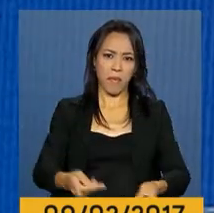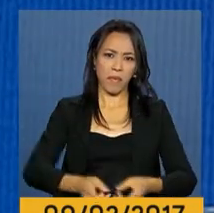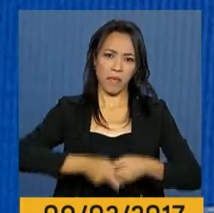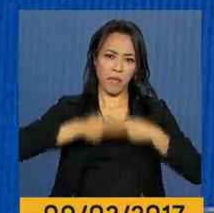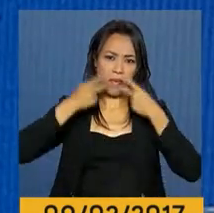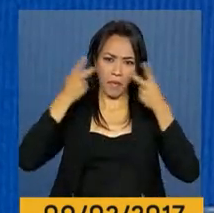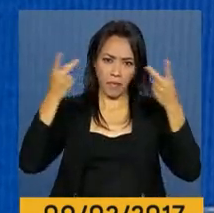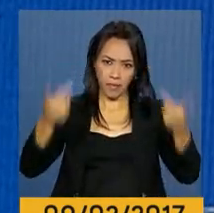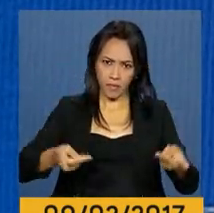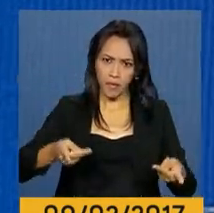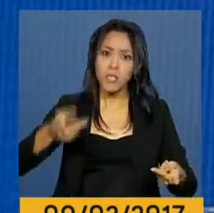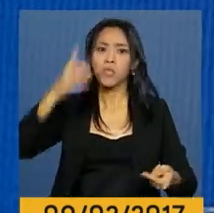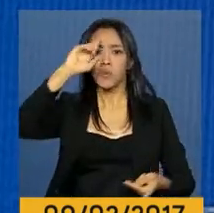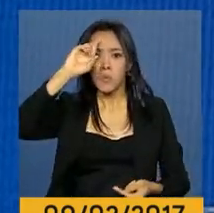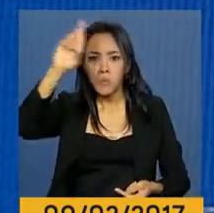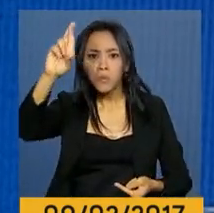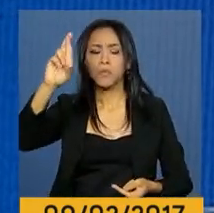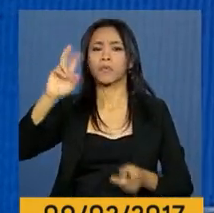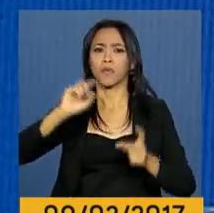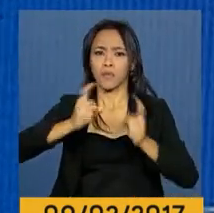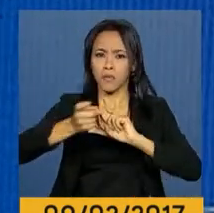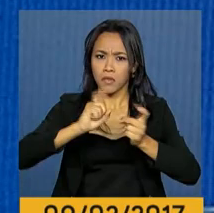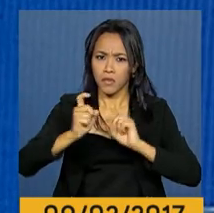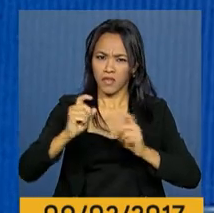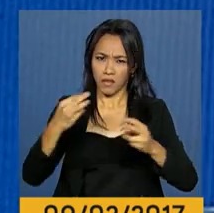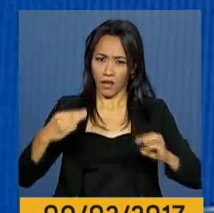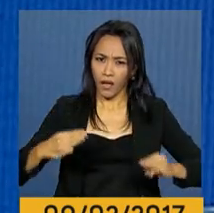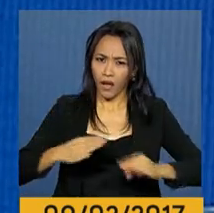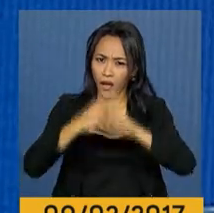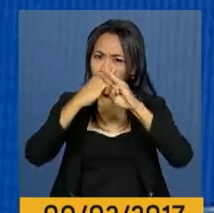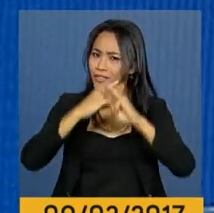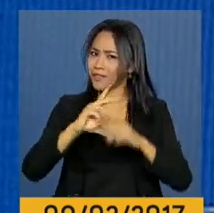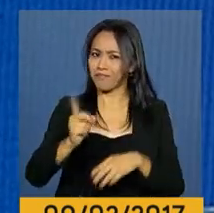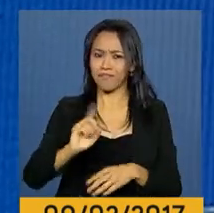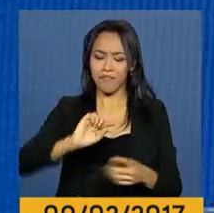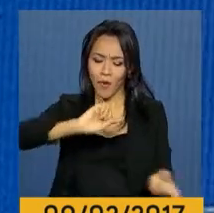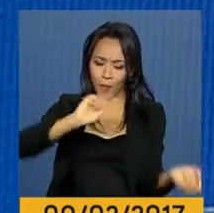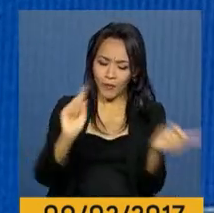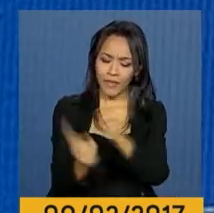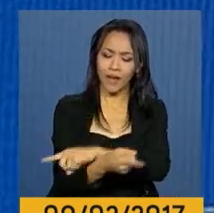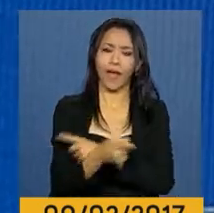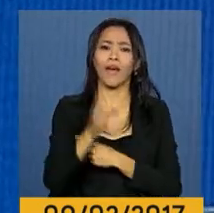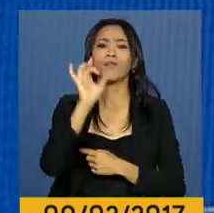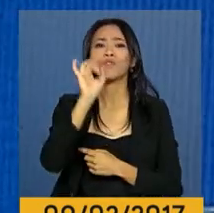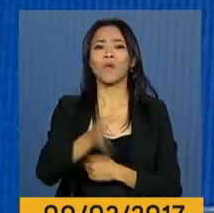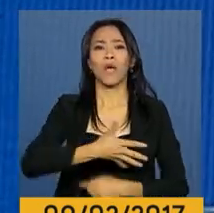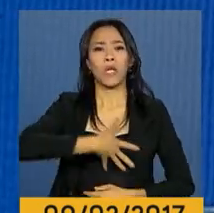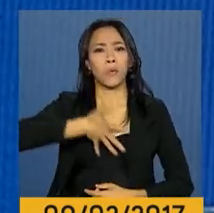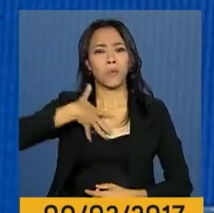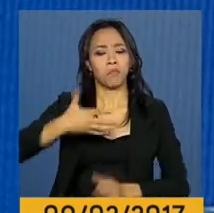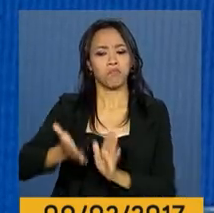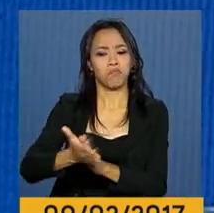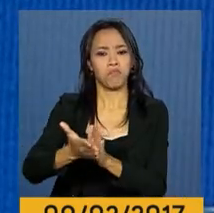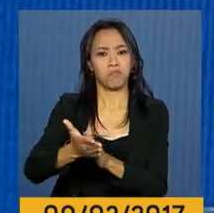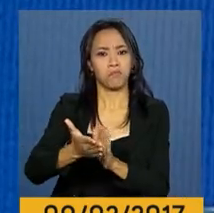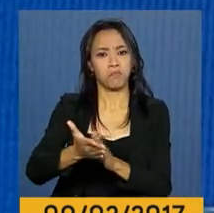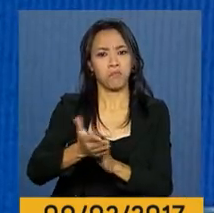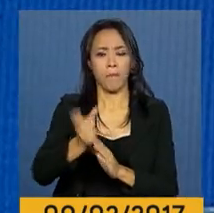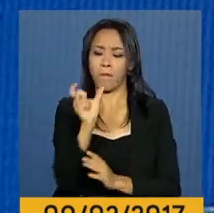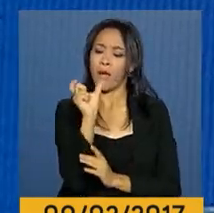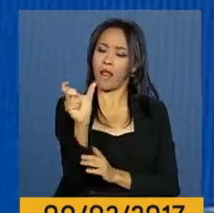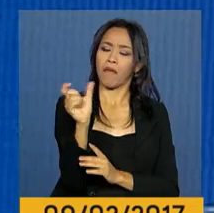dirigentes da Caixa Econômica Federal ao contrário o que sempre ouvi foram elogios palavras